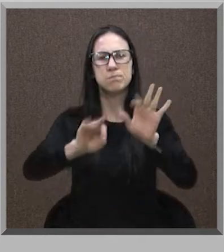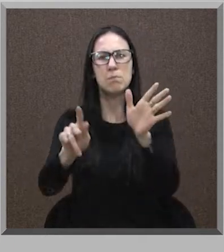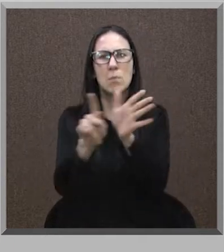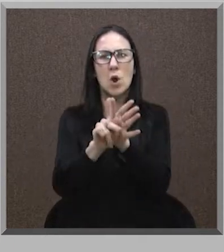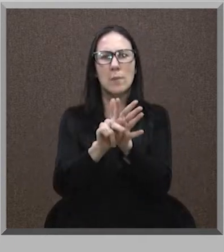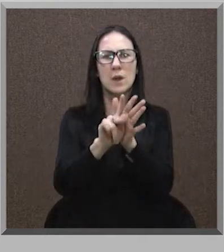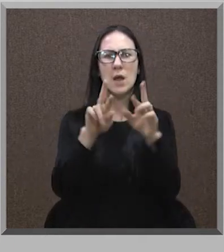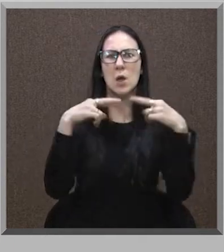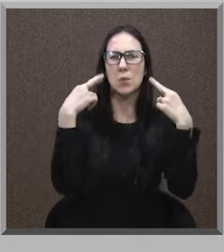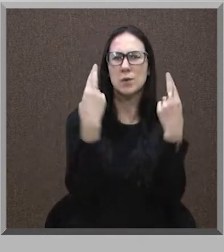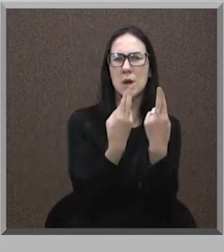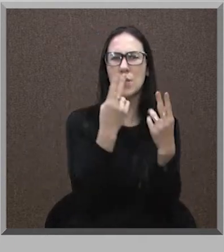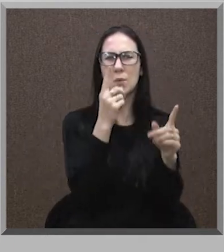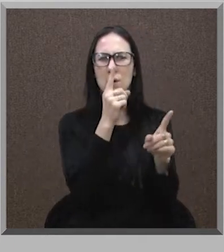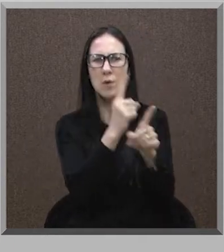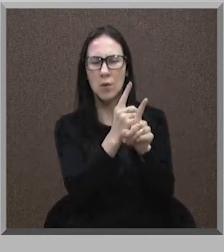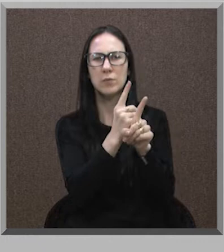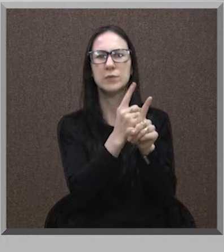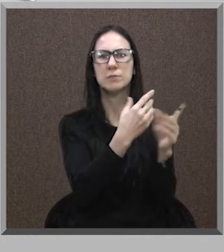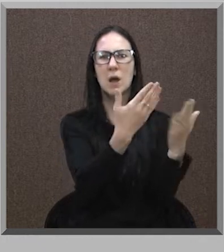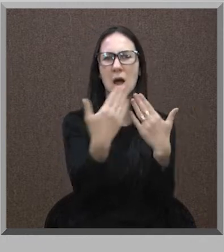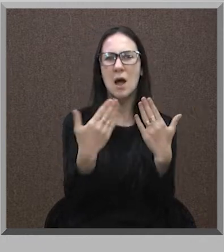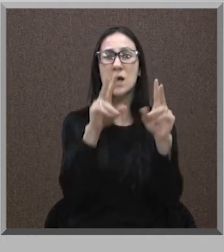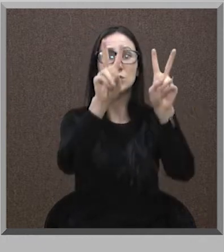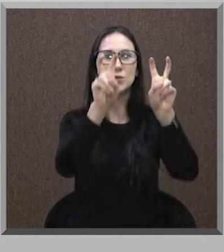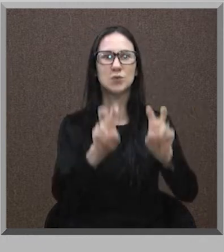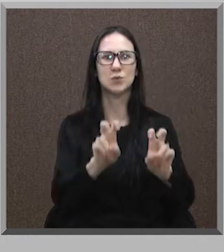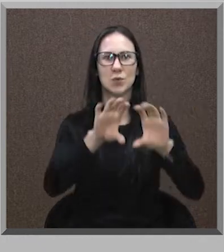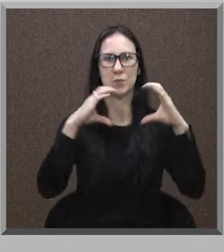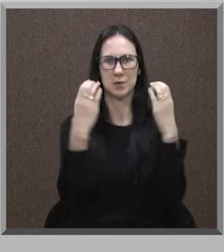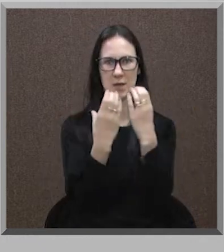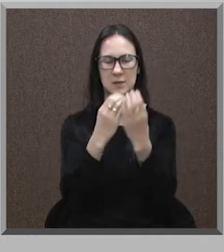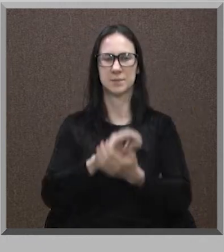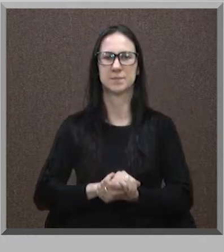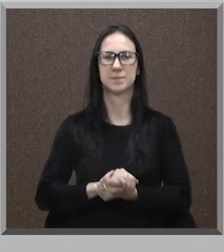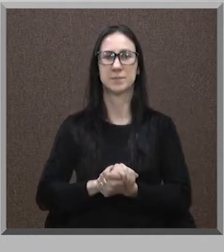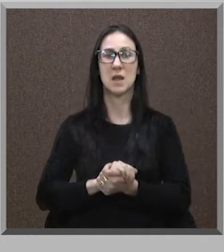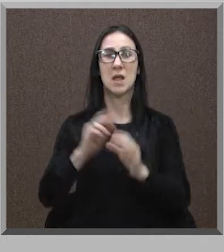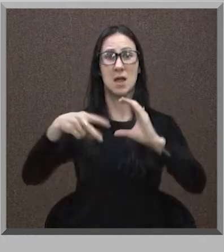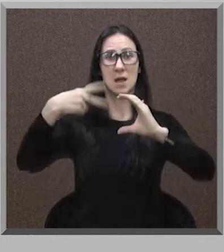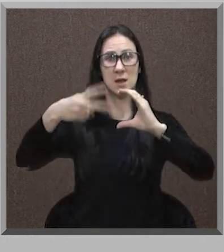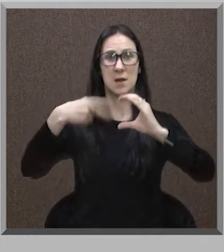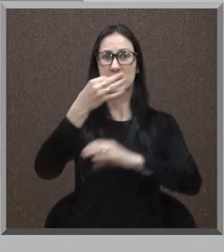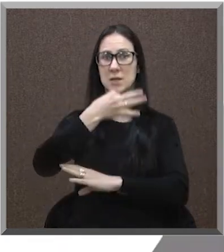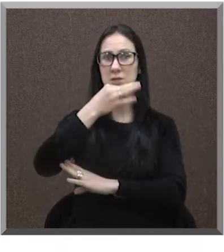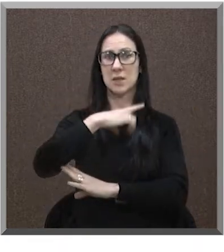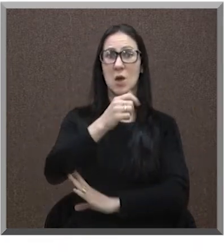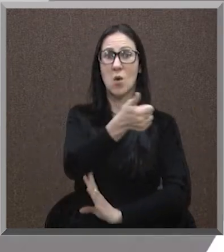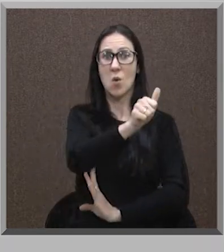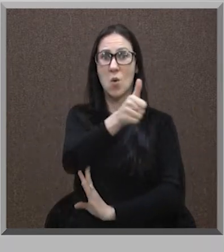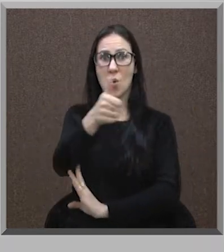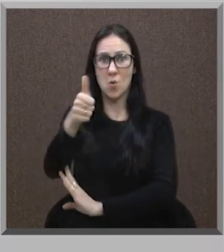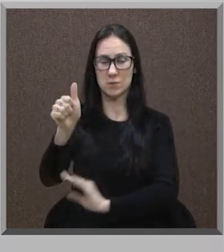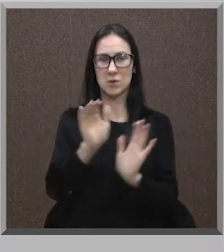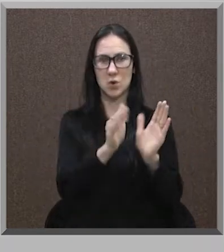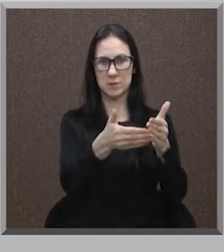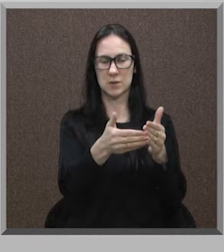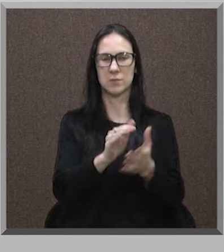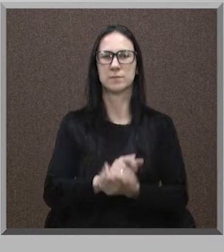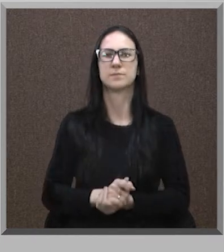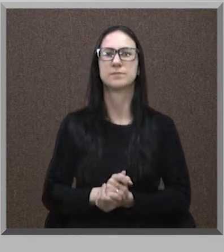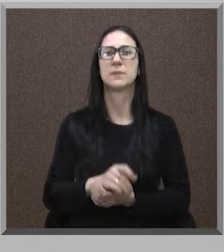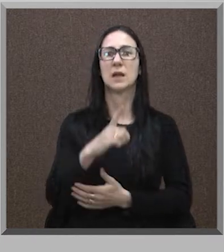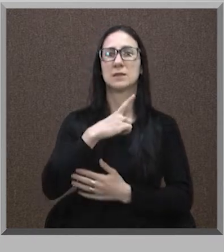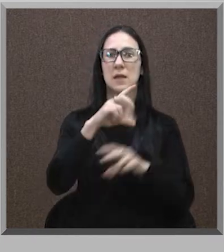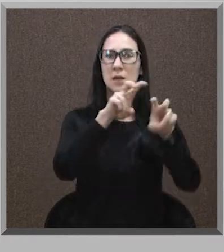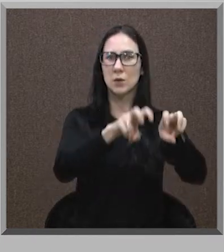os temas que envolvem a comunidade. Na Câmara de Caxias do Sul, são 11 comissões permanentes. Comissão de